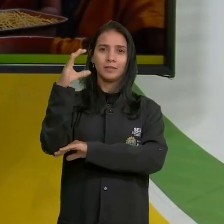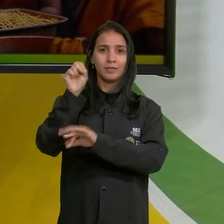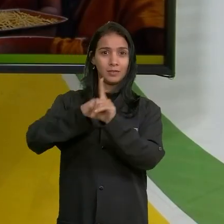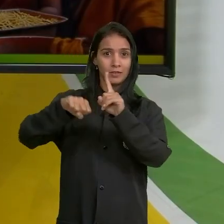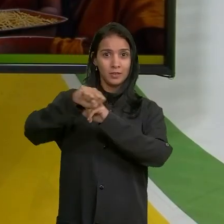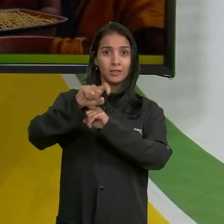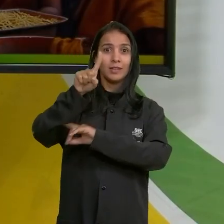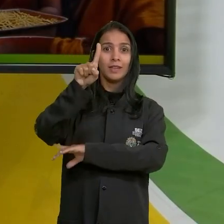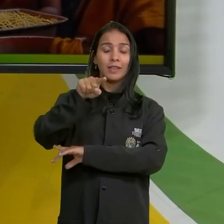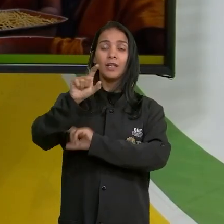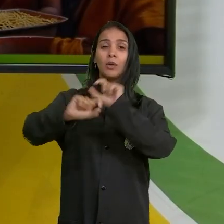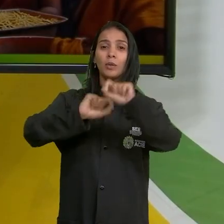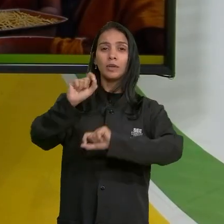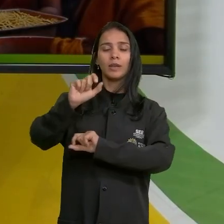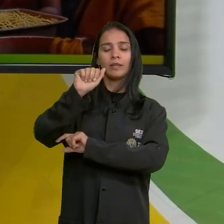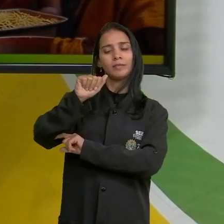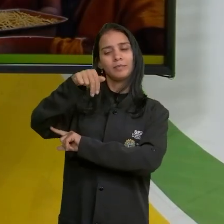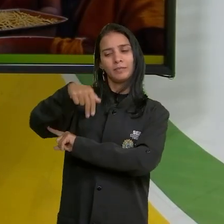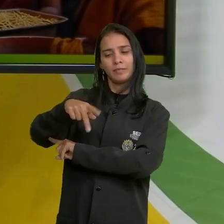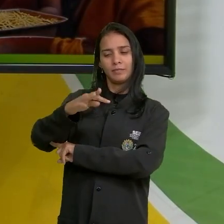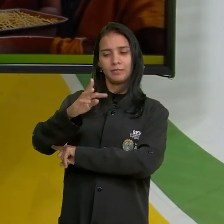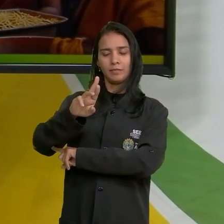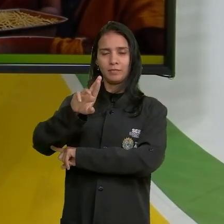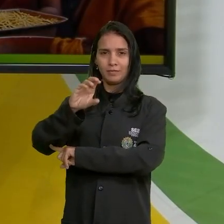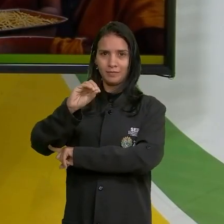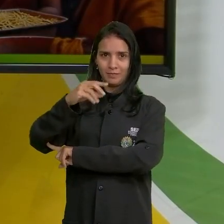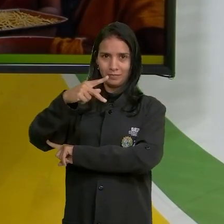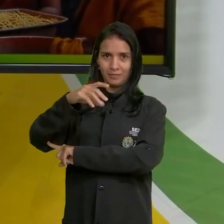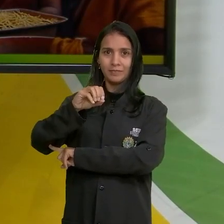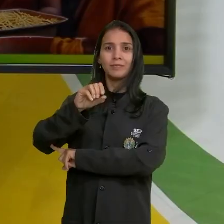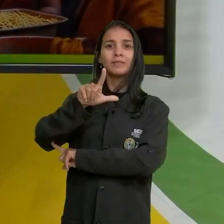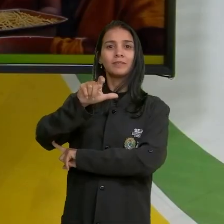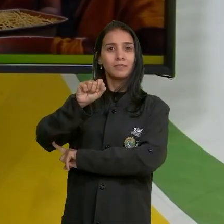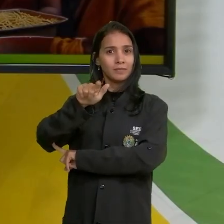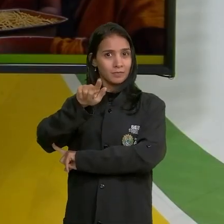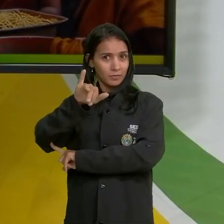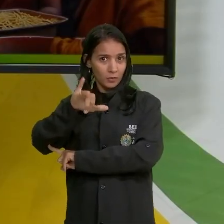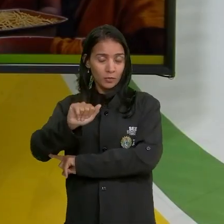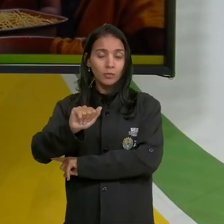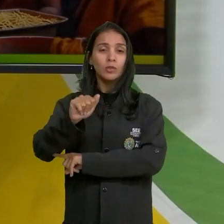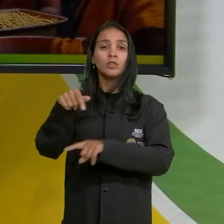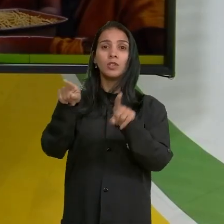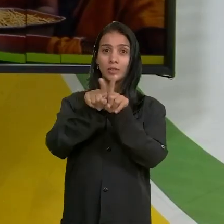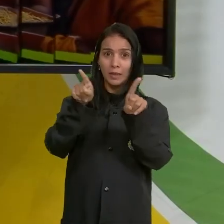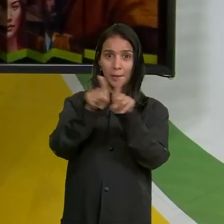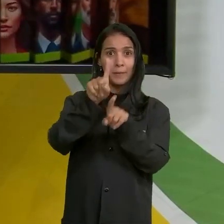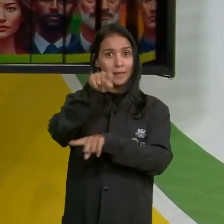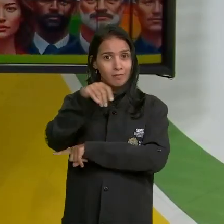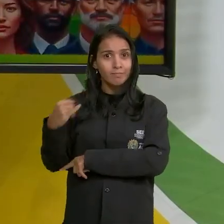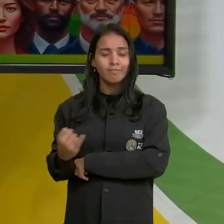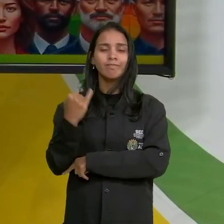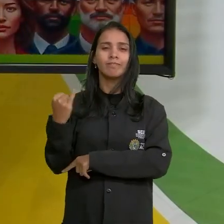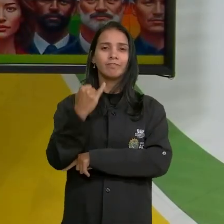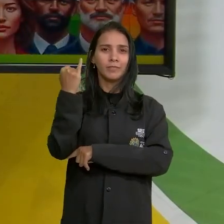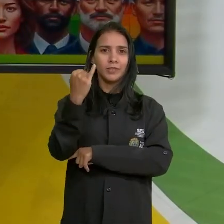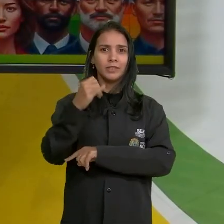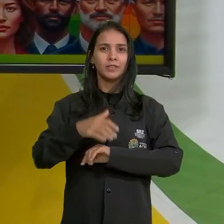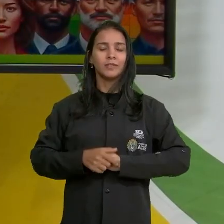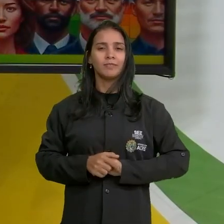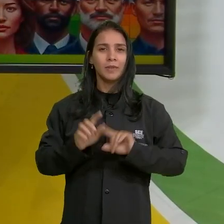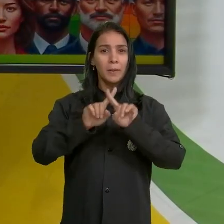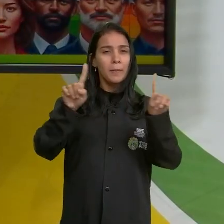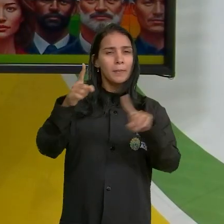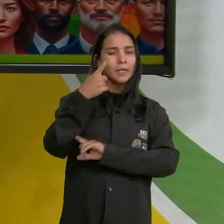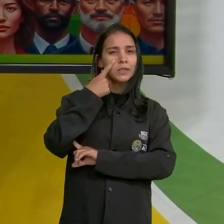a antropologia. Isso é uma informação de suma relevância. Agora vamos trabalhar cada um